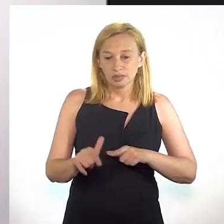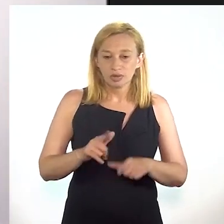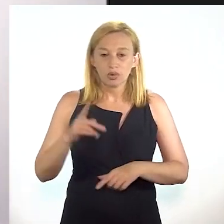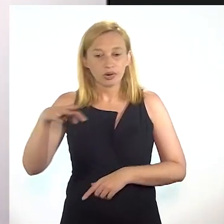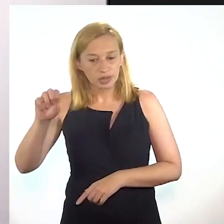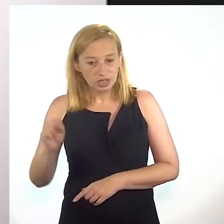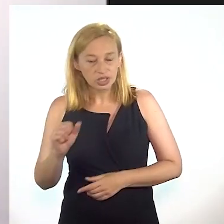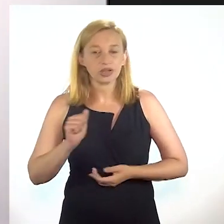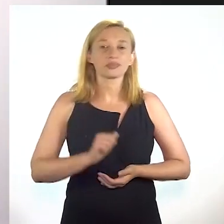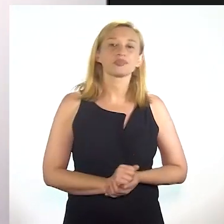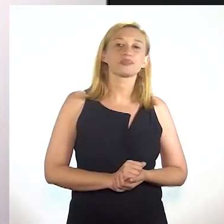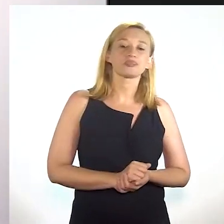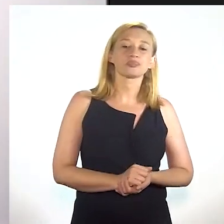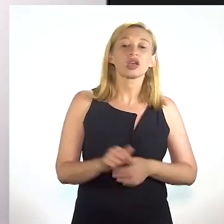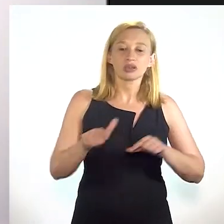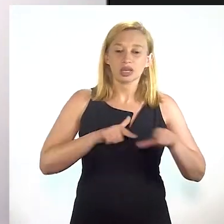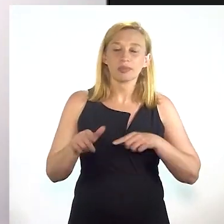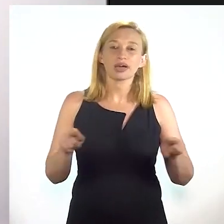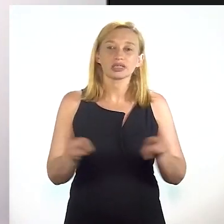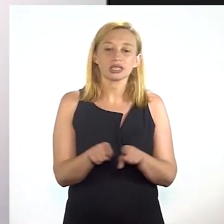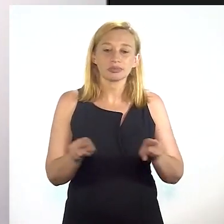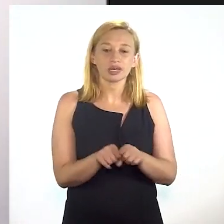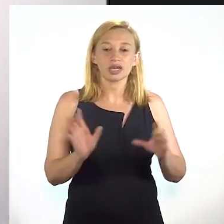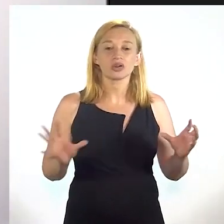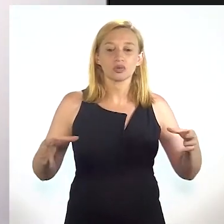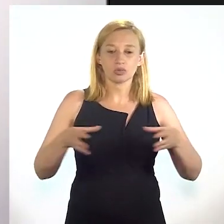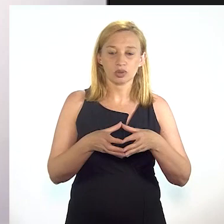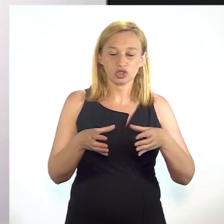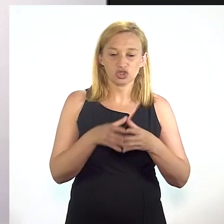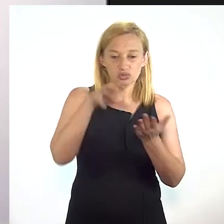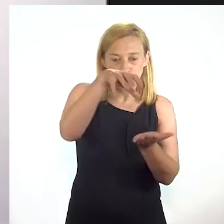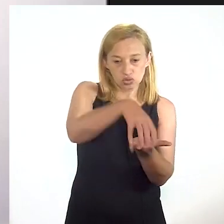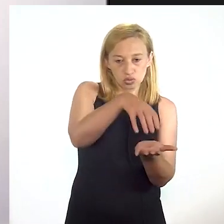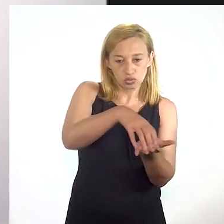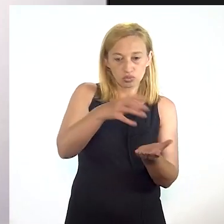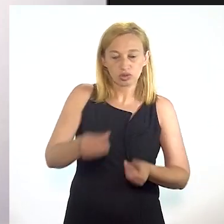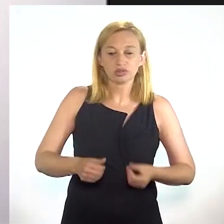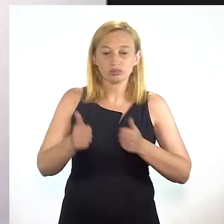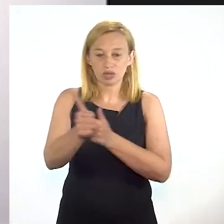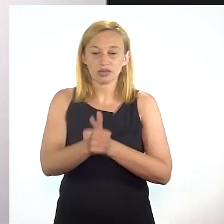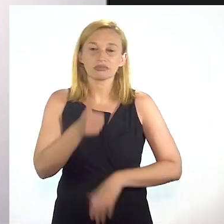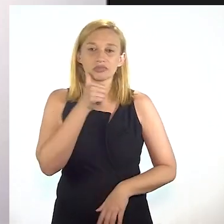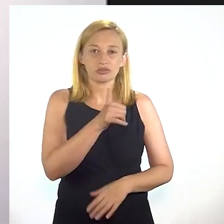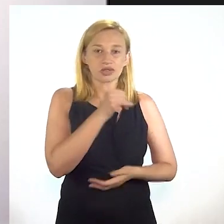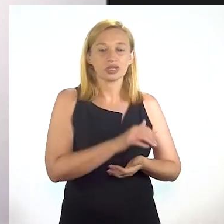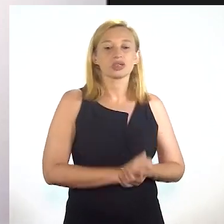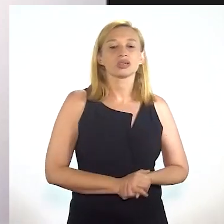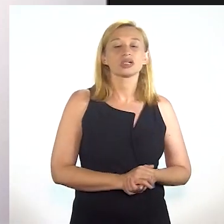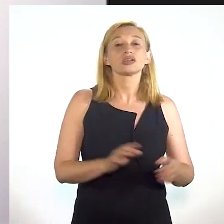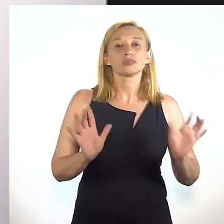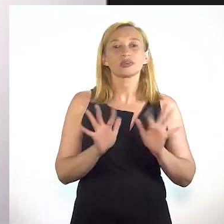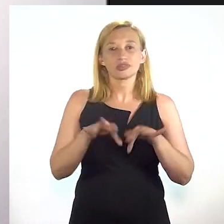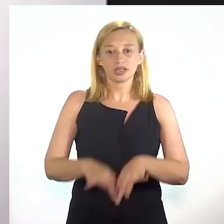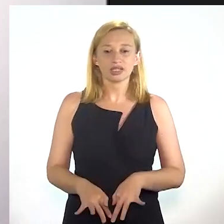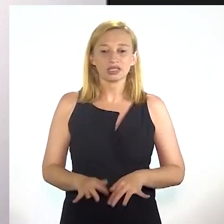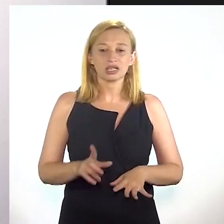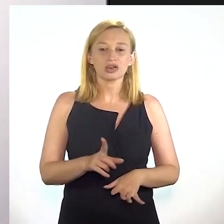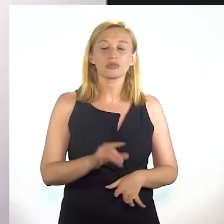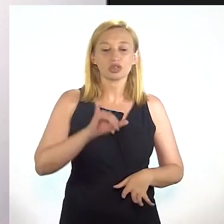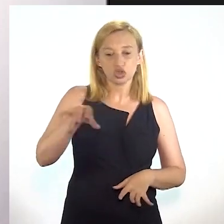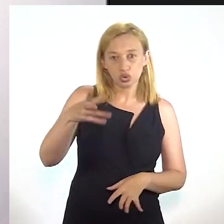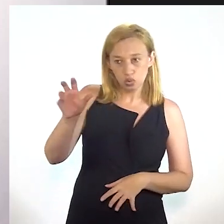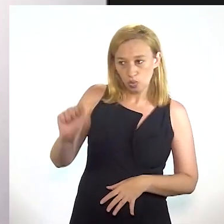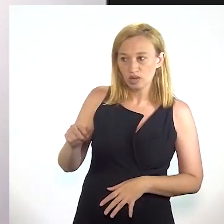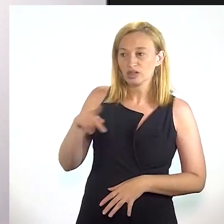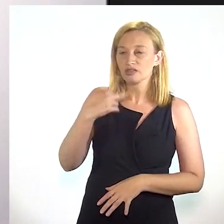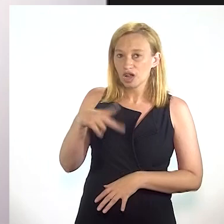ONGs, tira nota fiscal, e aí é um trabalho também muito coletivo de rede que se dá a Mulheres de Frente. E aí, para